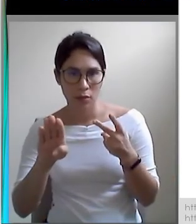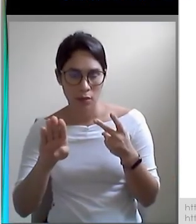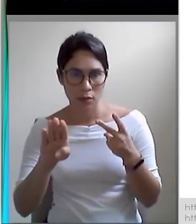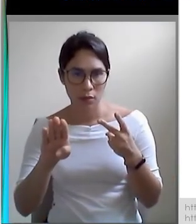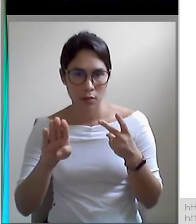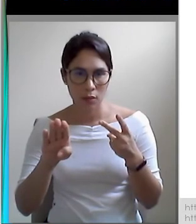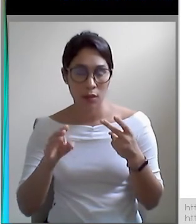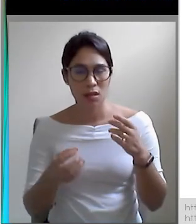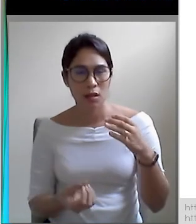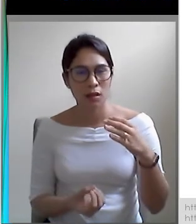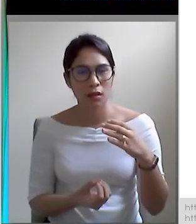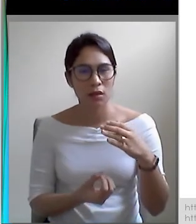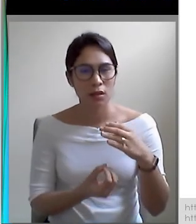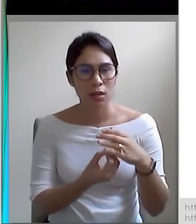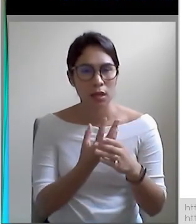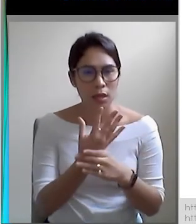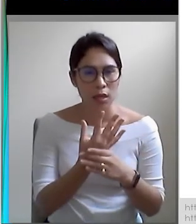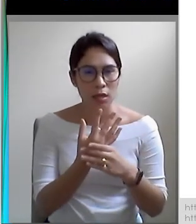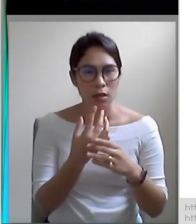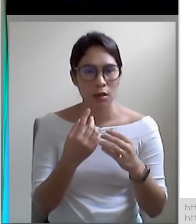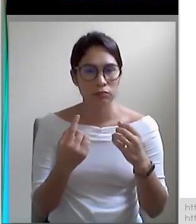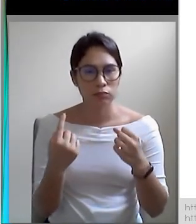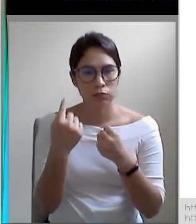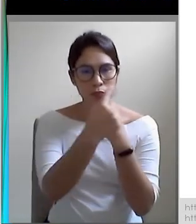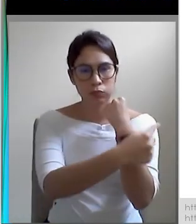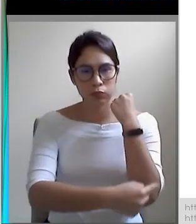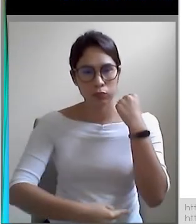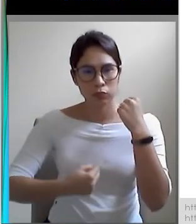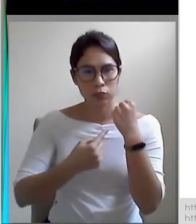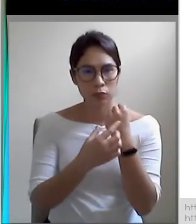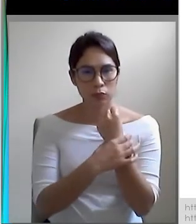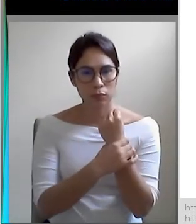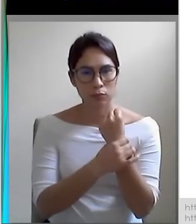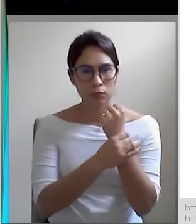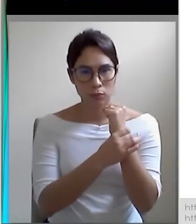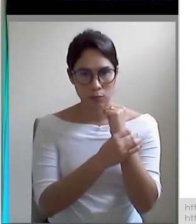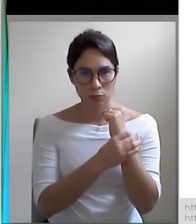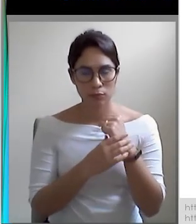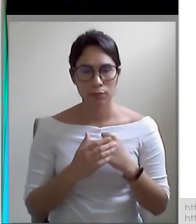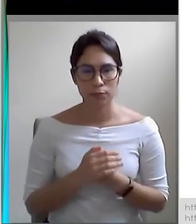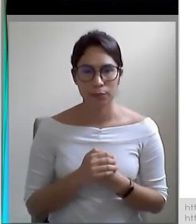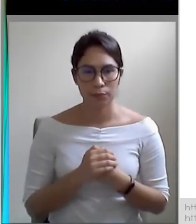os linfócitos B são produtores de anticorpos.